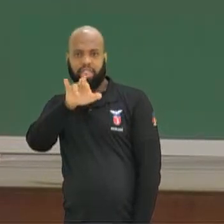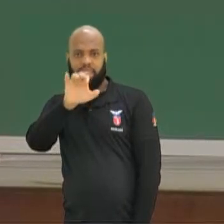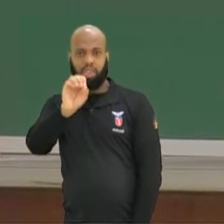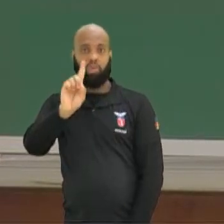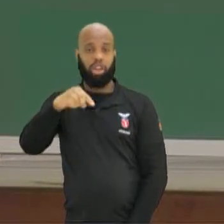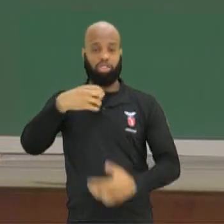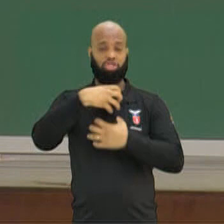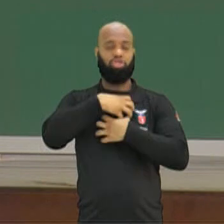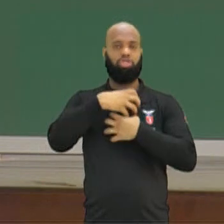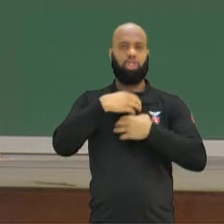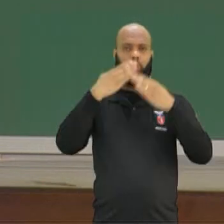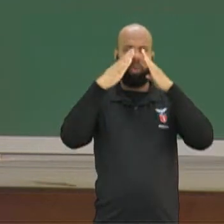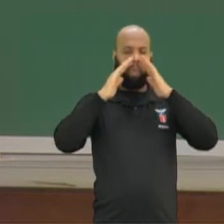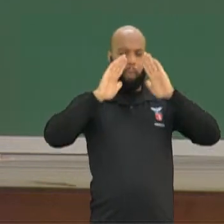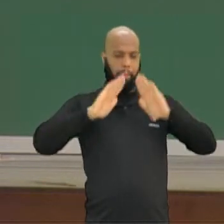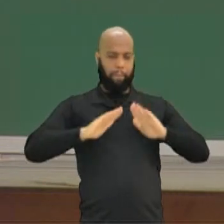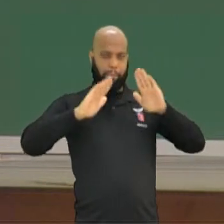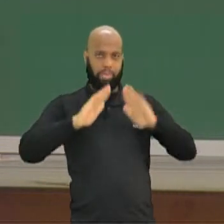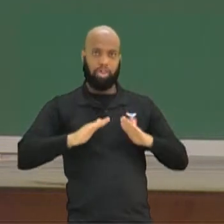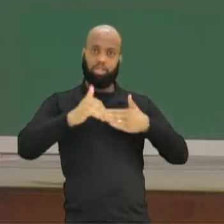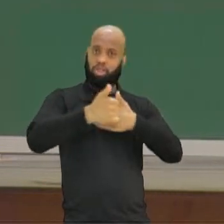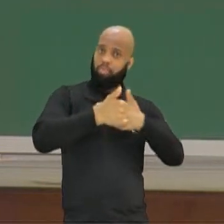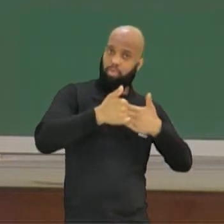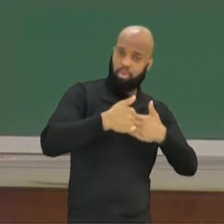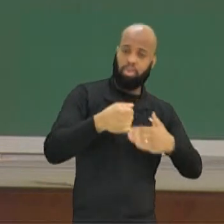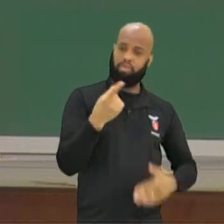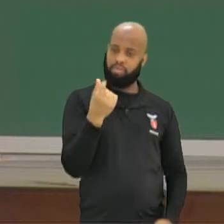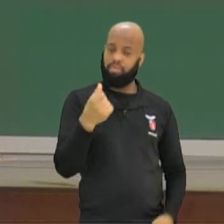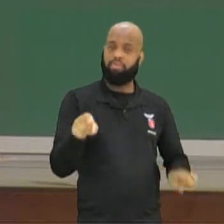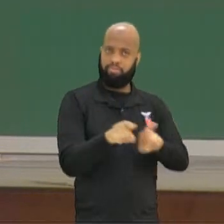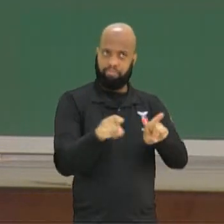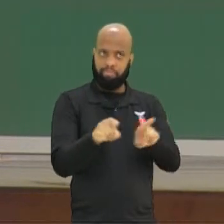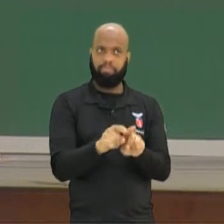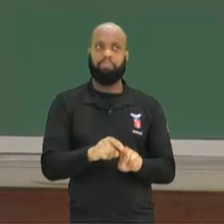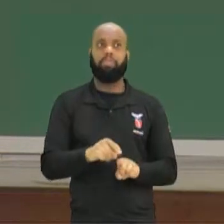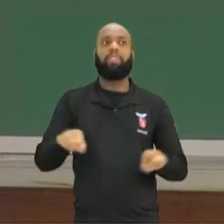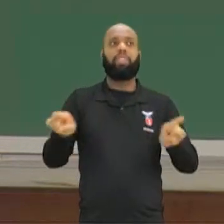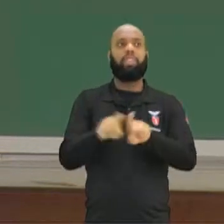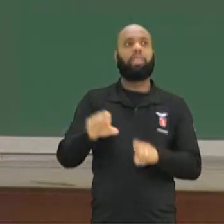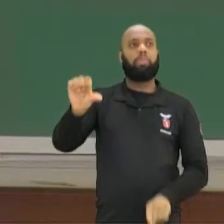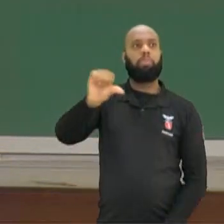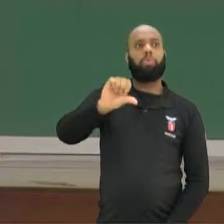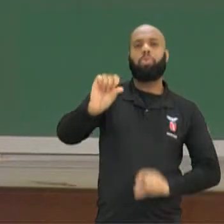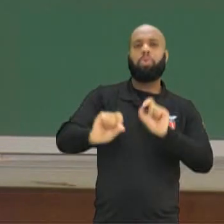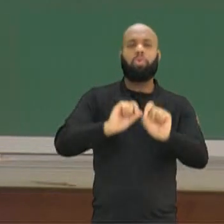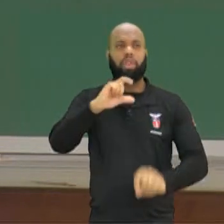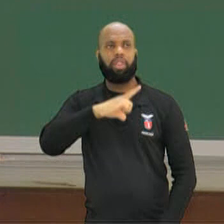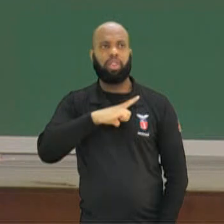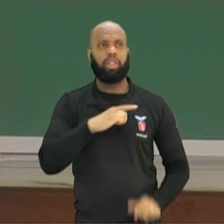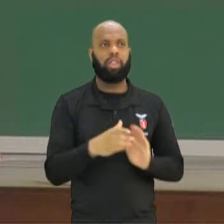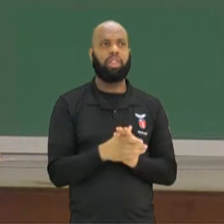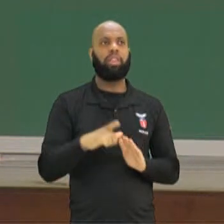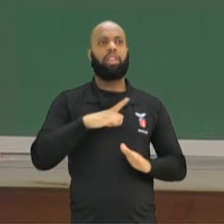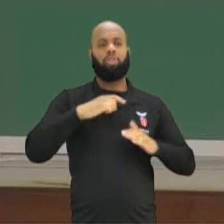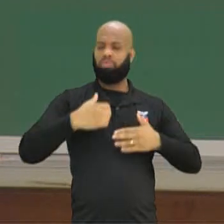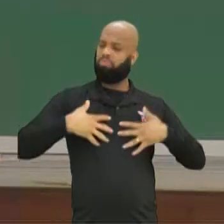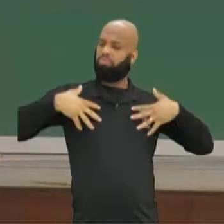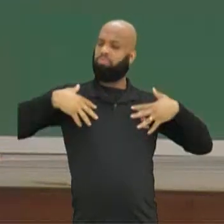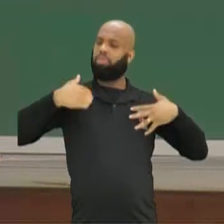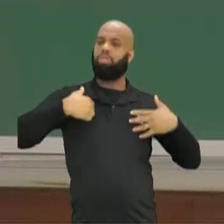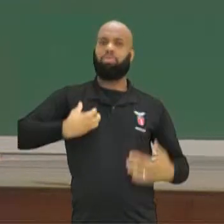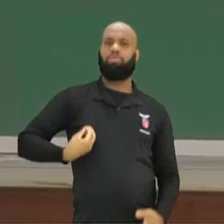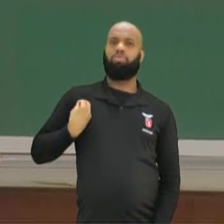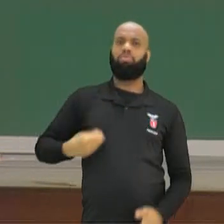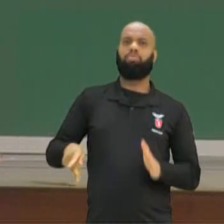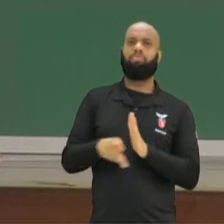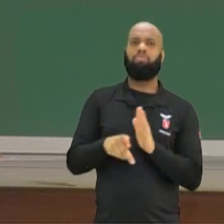financeiro, então não há possibilidade de haver uma concessão, certo? E para piorar, olha só a questão, vai dizendo mais ainda. Orgulha-se de ser